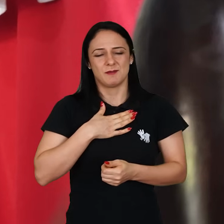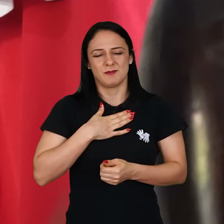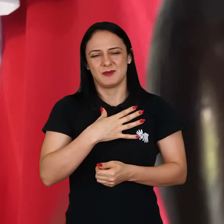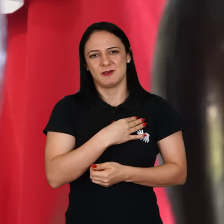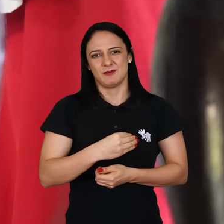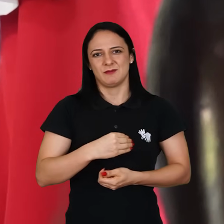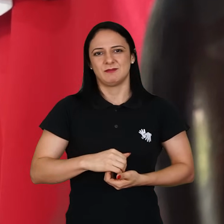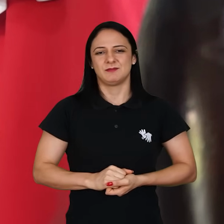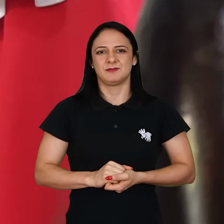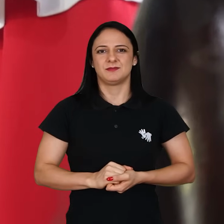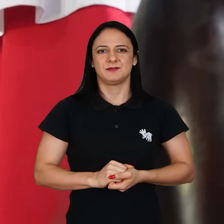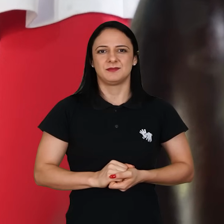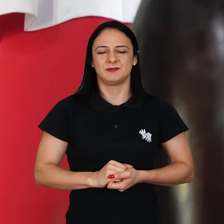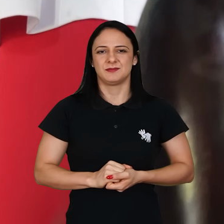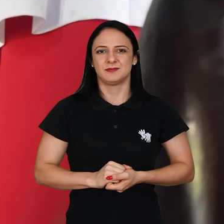meu.